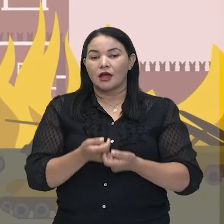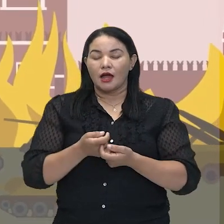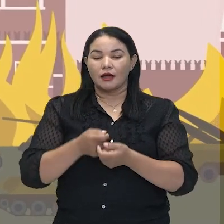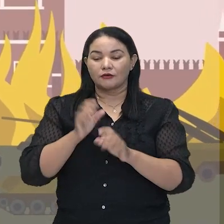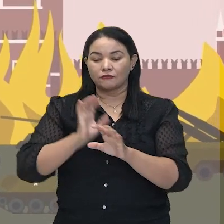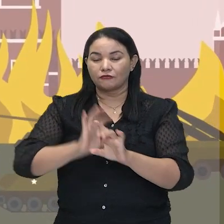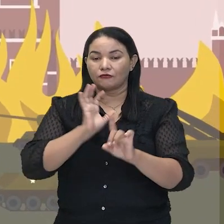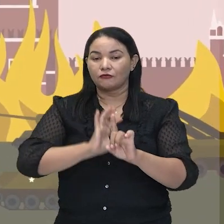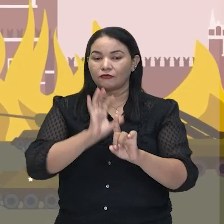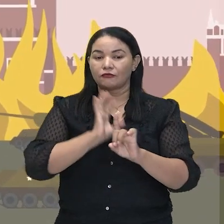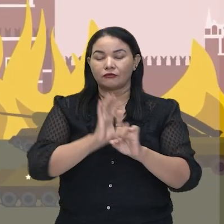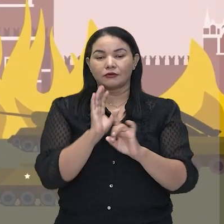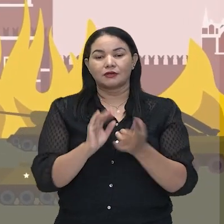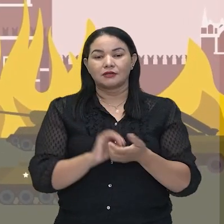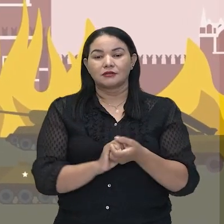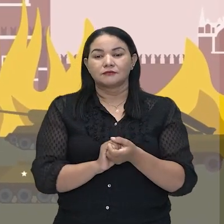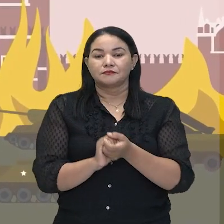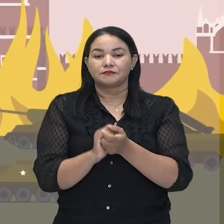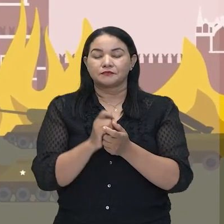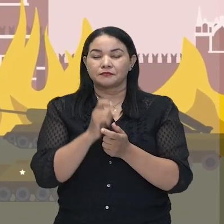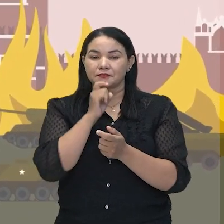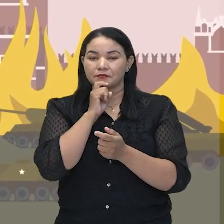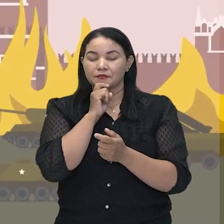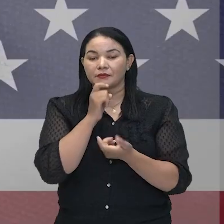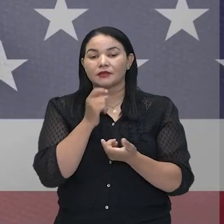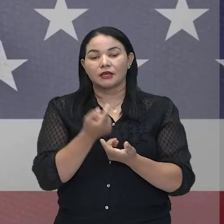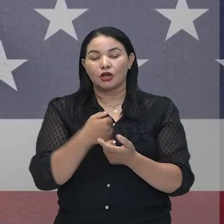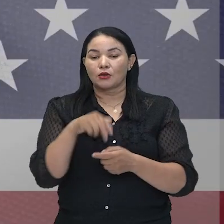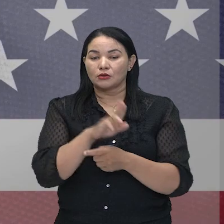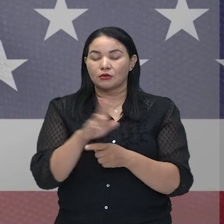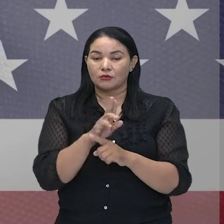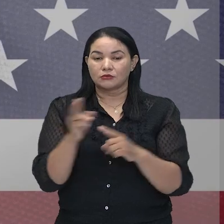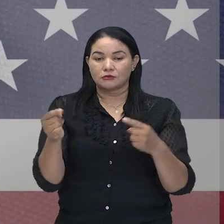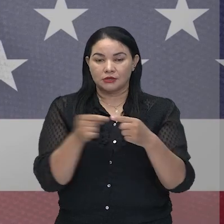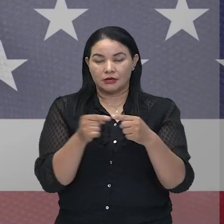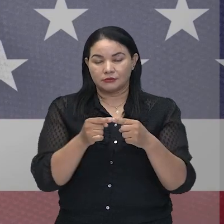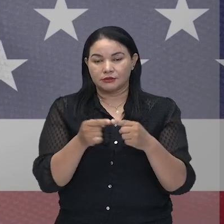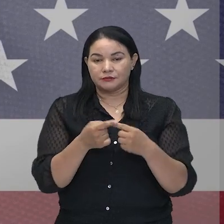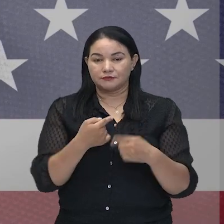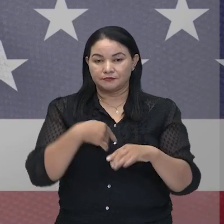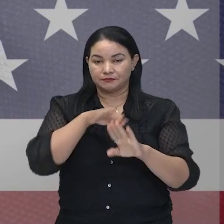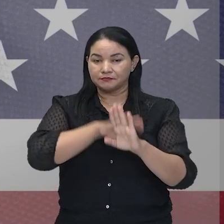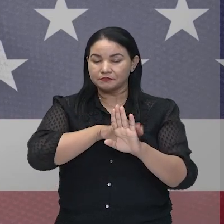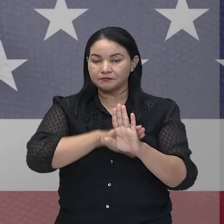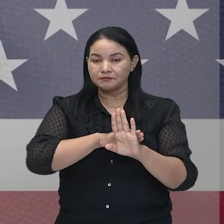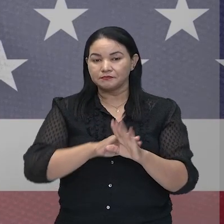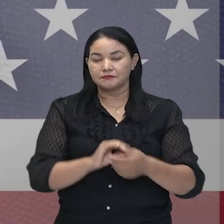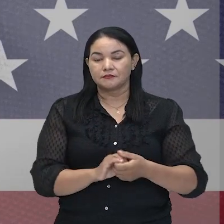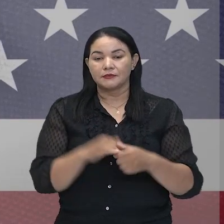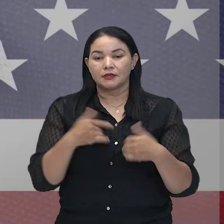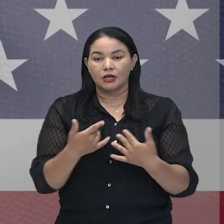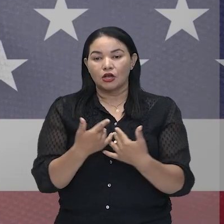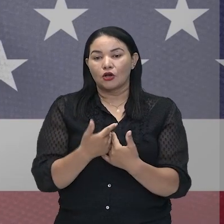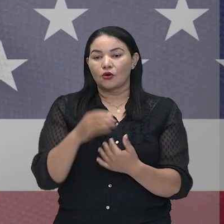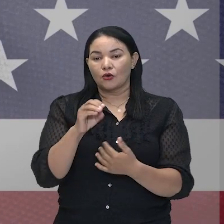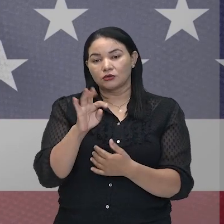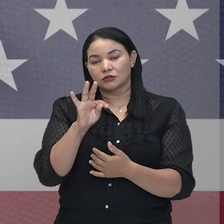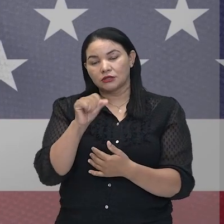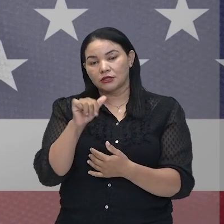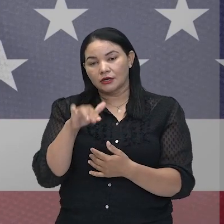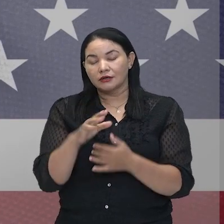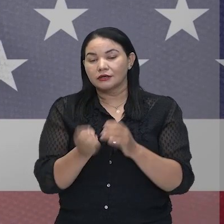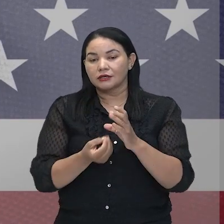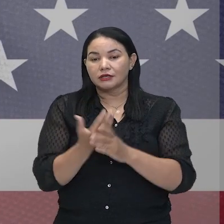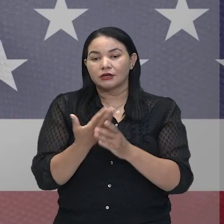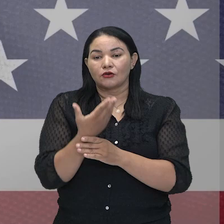Guerra Fria, por isso o nome Guerra Fria, ok? Então, olha só, vamos falar então agora sobre a OTAN, que ela é criada